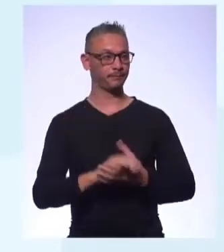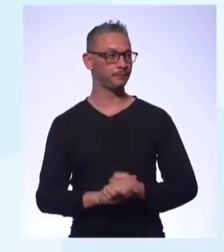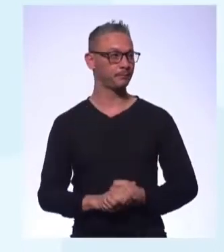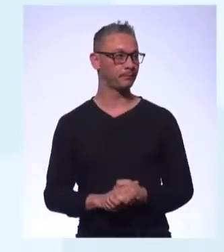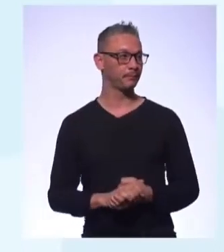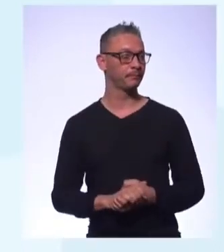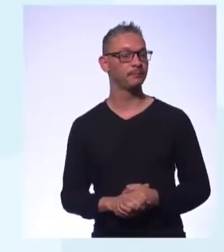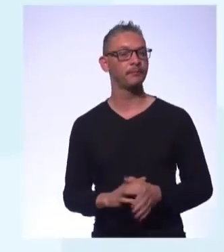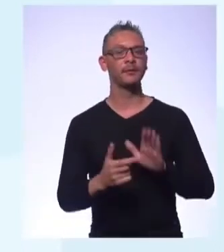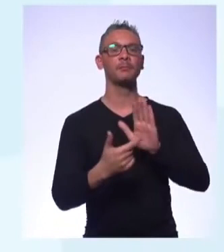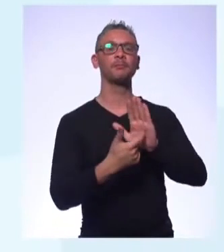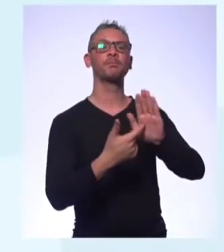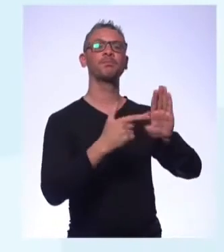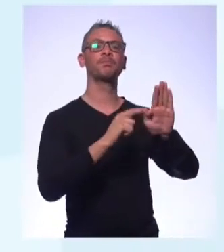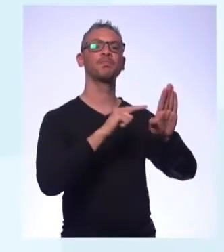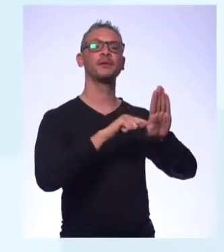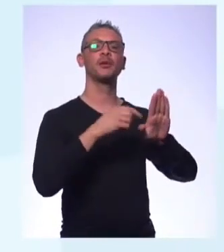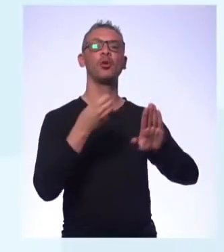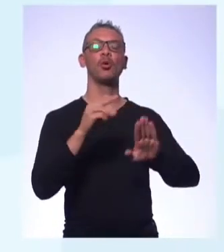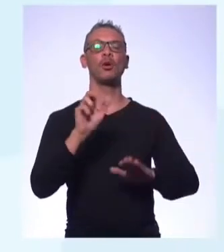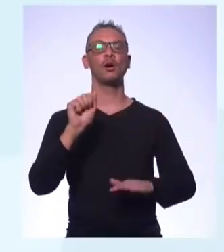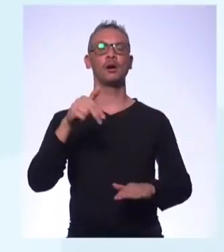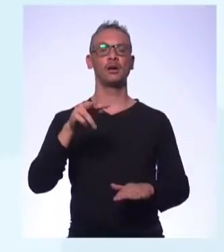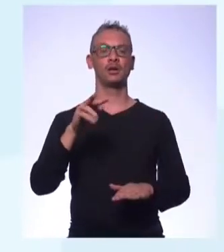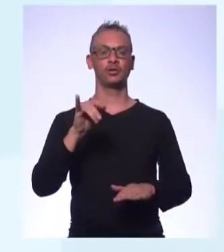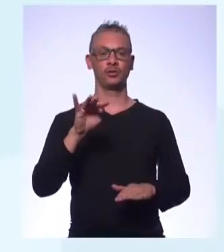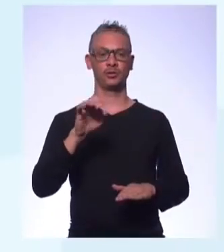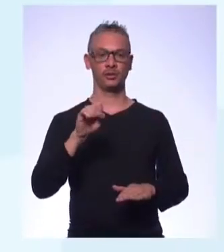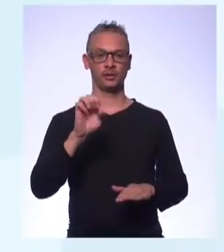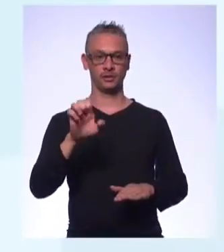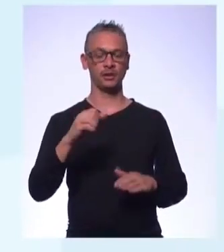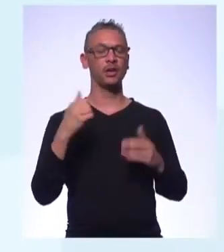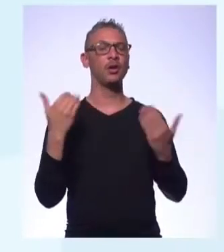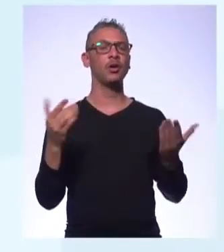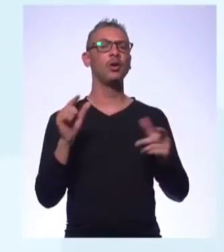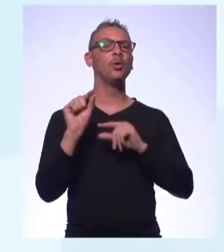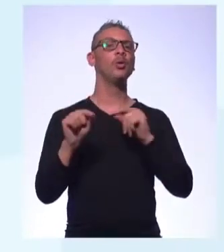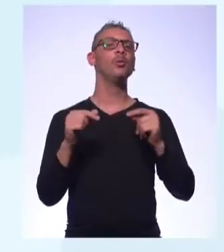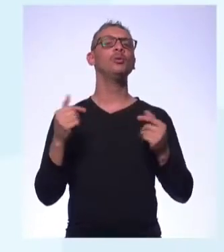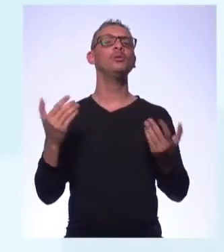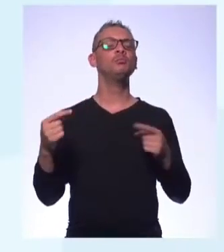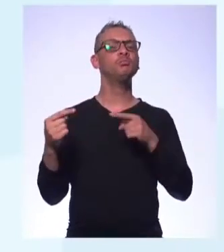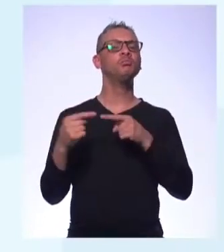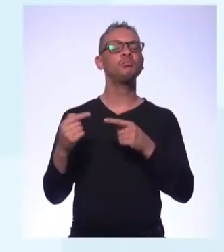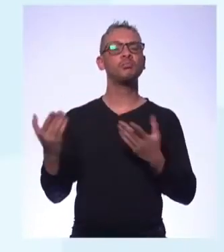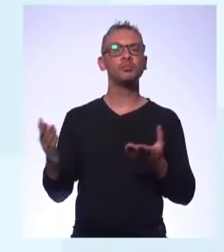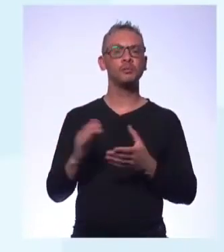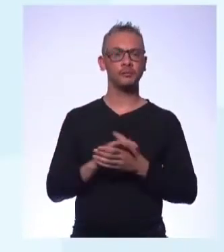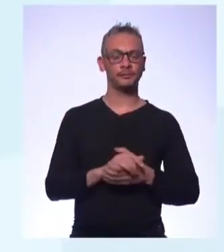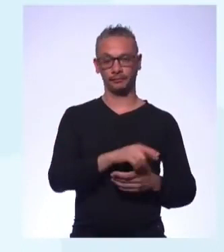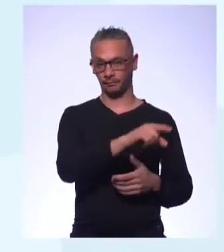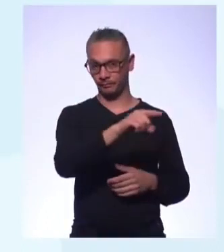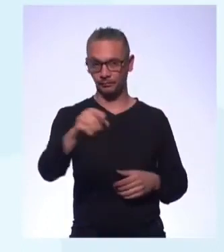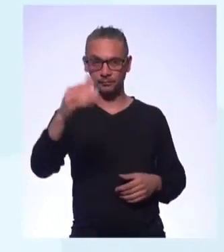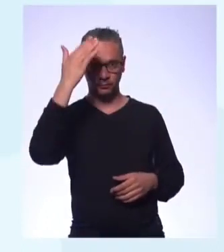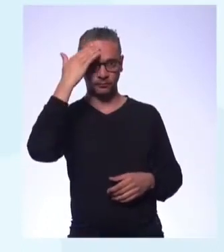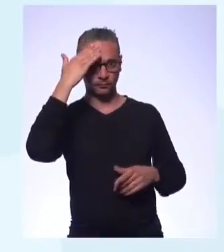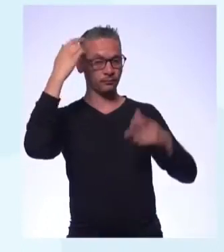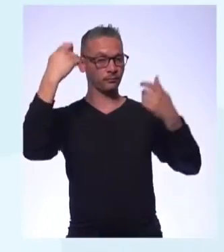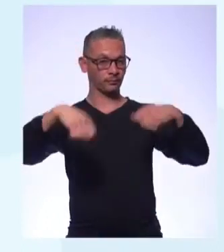lá, metáfora ou antítese? Abriu, Não vamos é para então. explicar o que é metáfora ou antítese, tá bom, Mauro? Por Não vale favor, explicar. não. Eles têm que saber, têm que